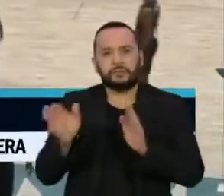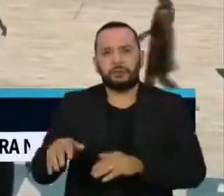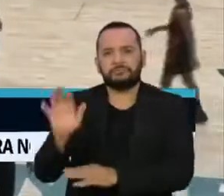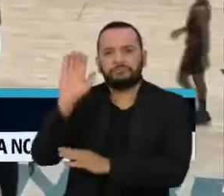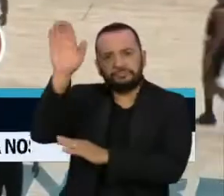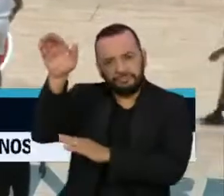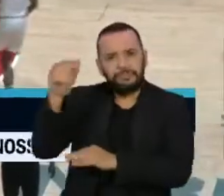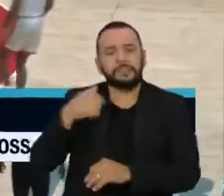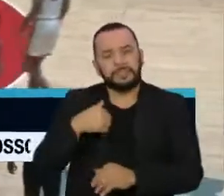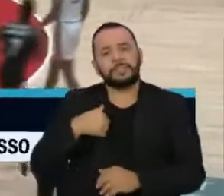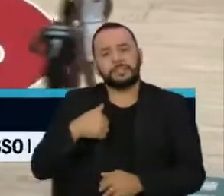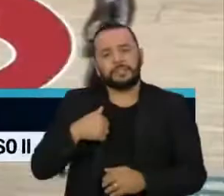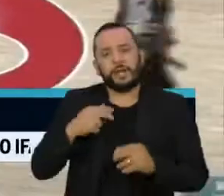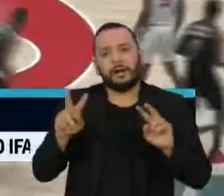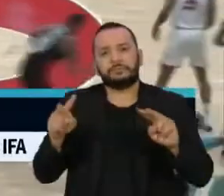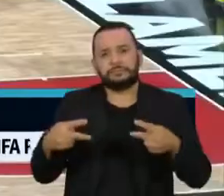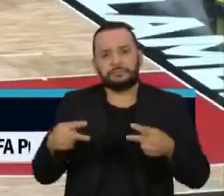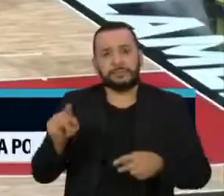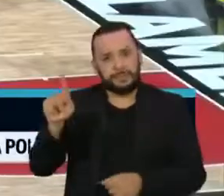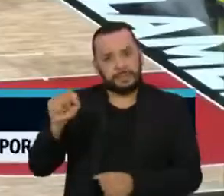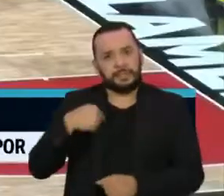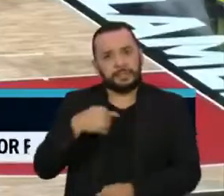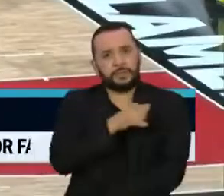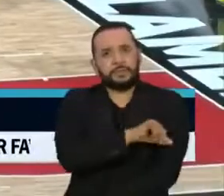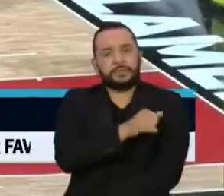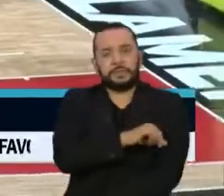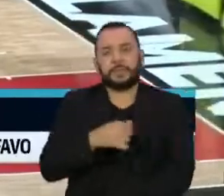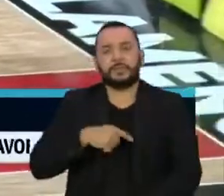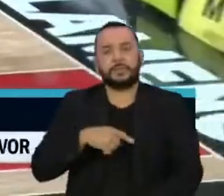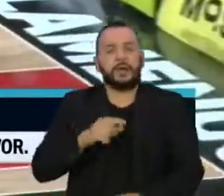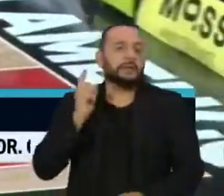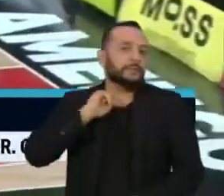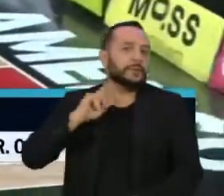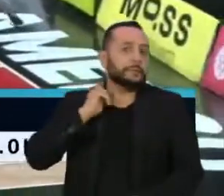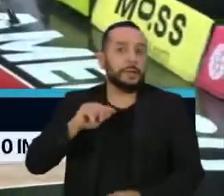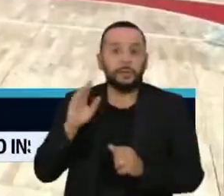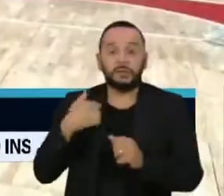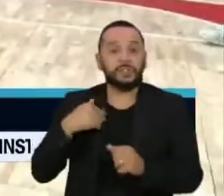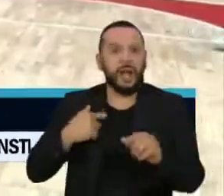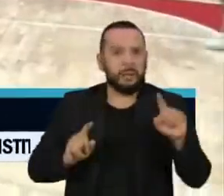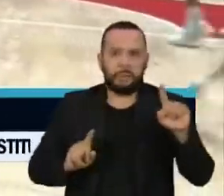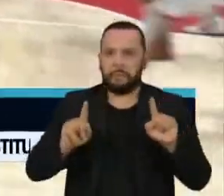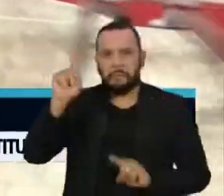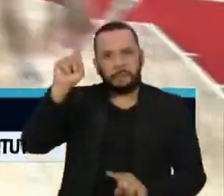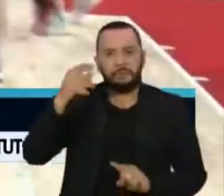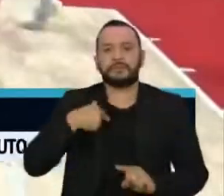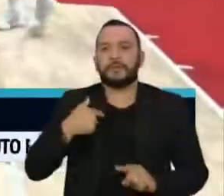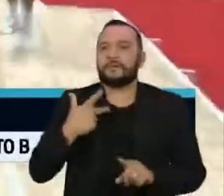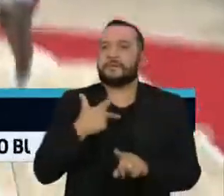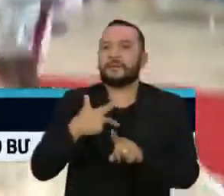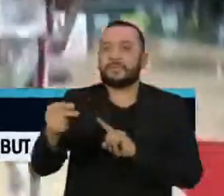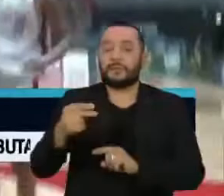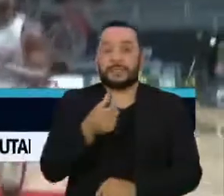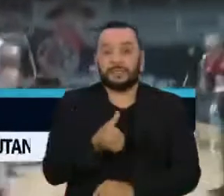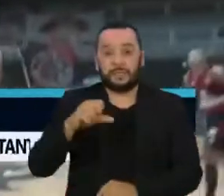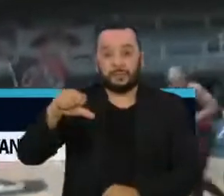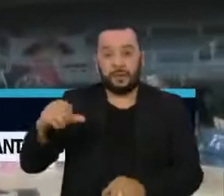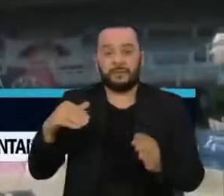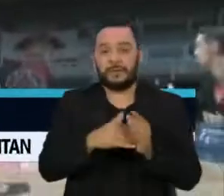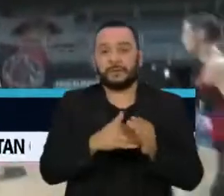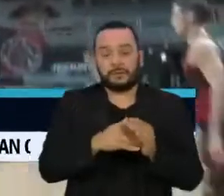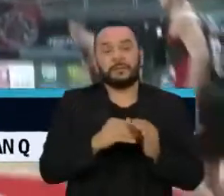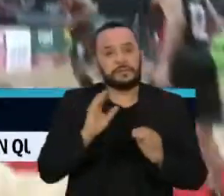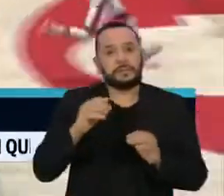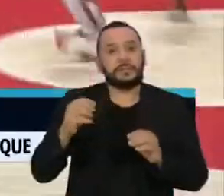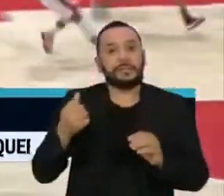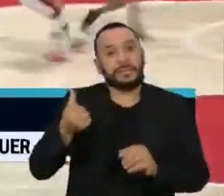rodada dupla das semifinais, no Rio de Janeiro, o Flamengo confirmou o favoritismo e venceu o paulistano por 69